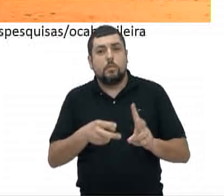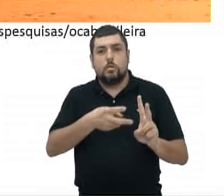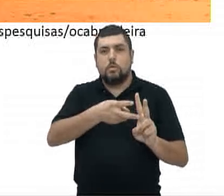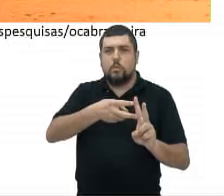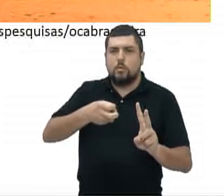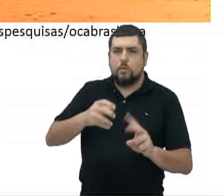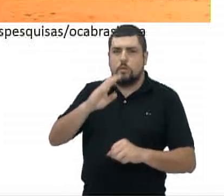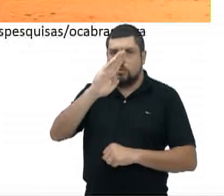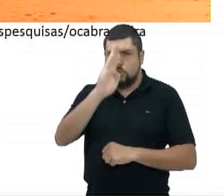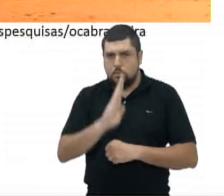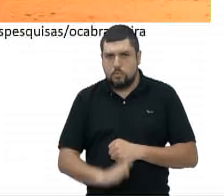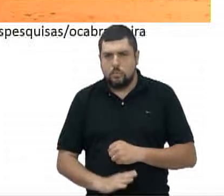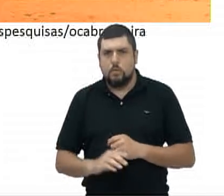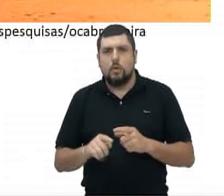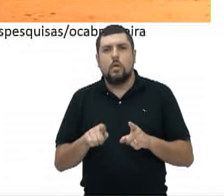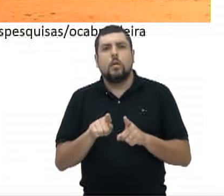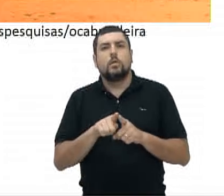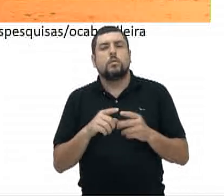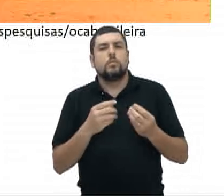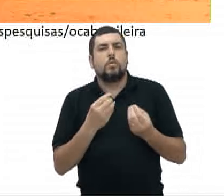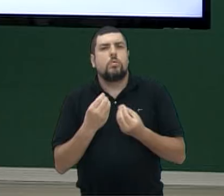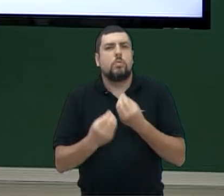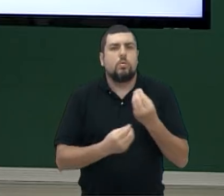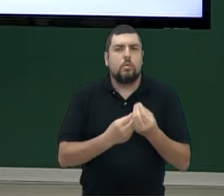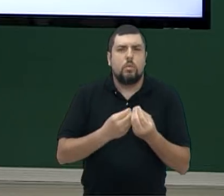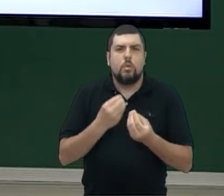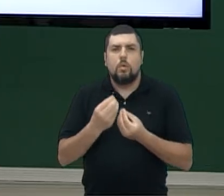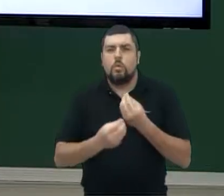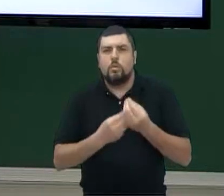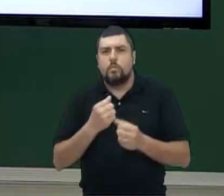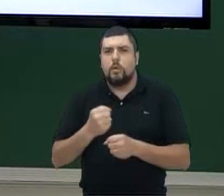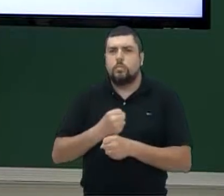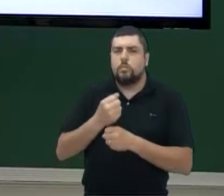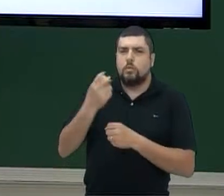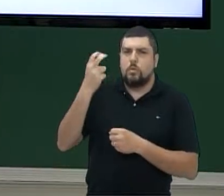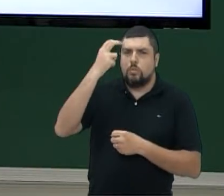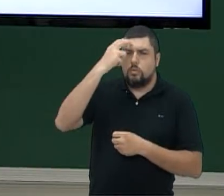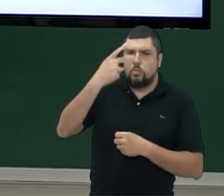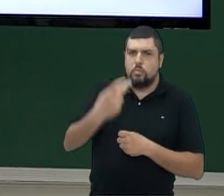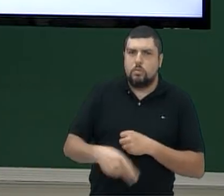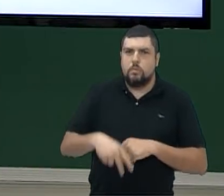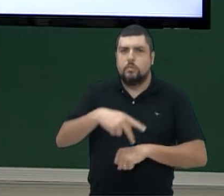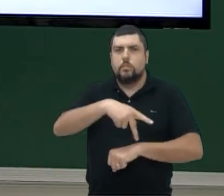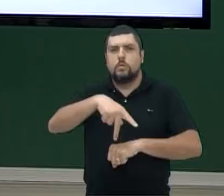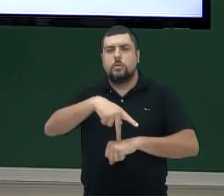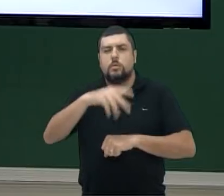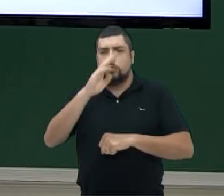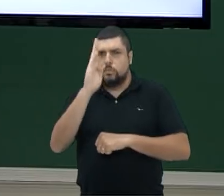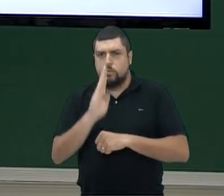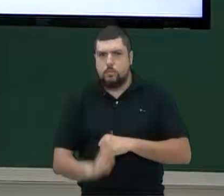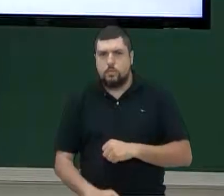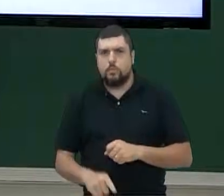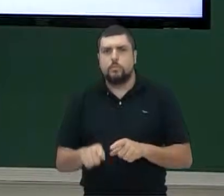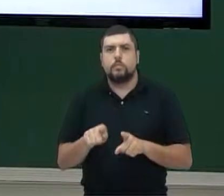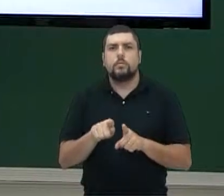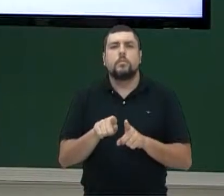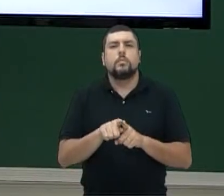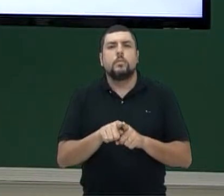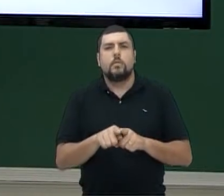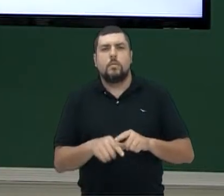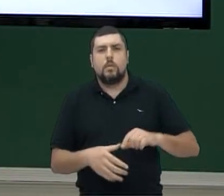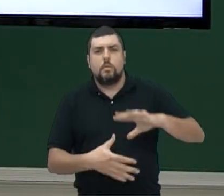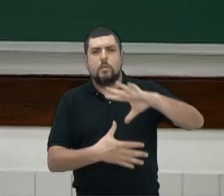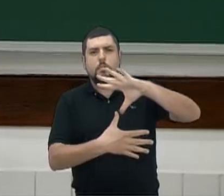indígenas, também influenciando muito na construção cultural do nosso país, do Brasil e também em várias áreas do